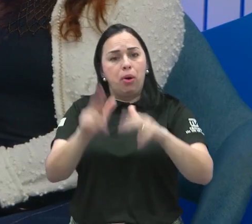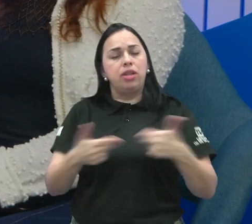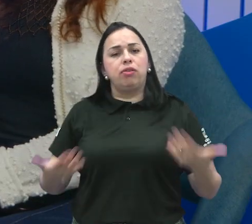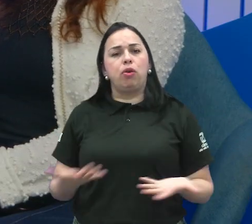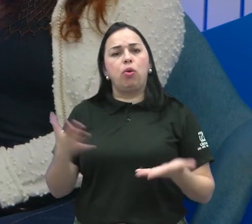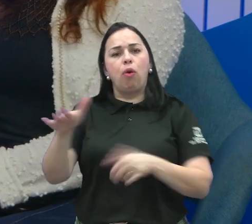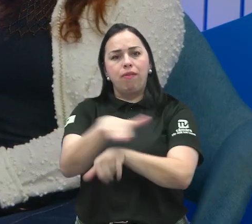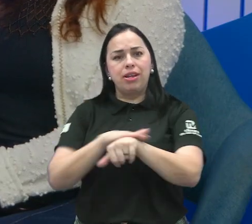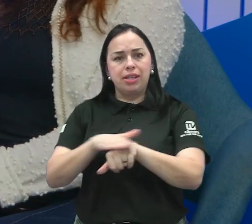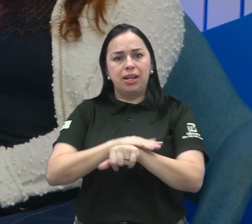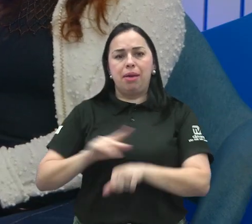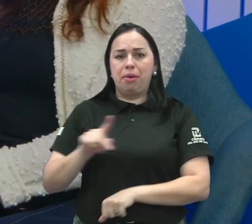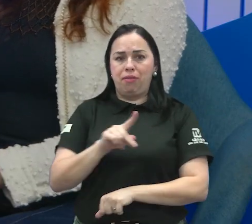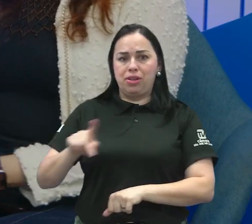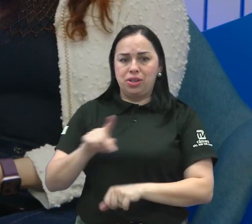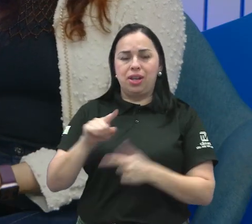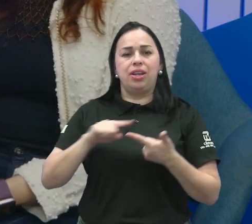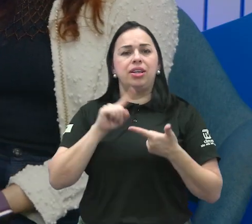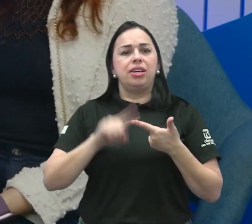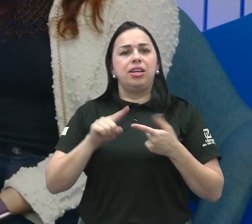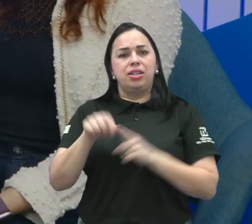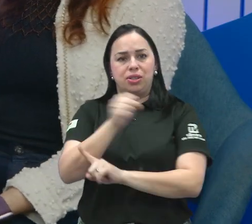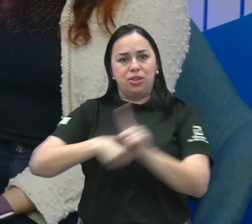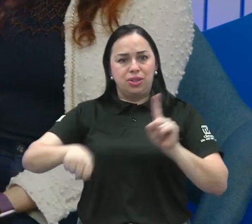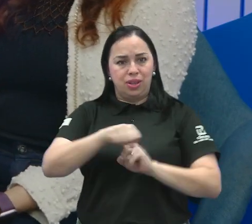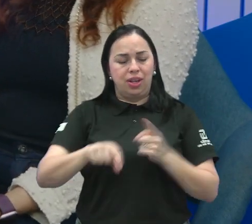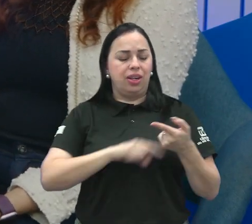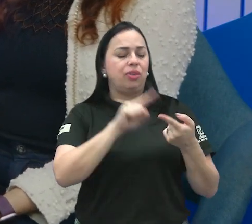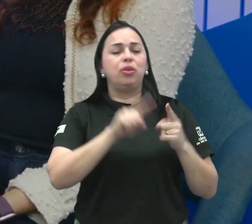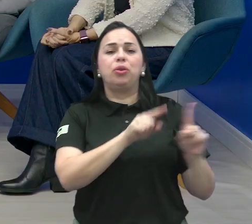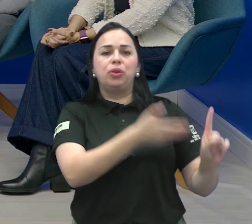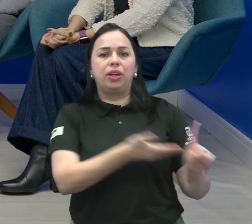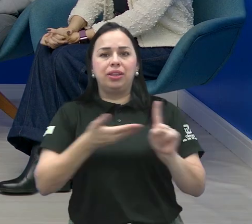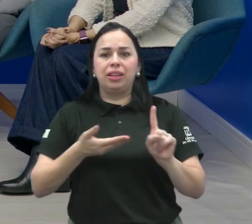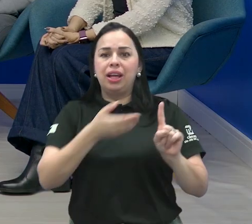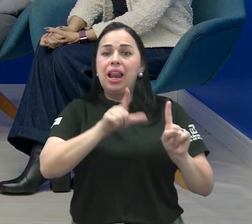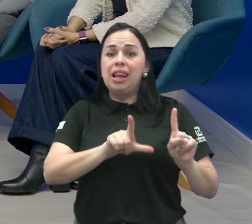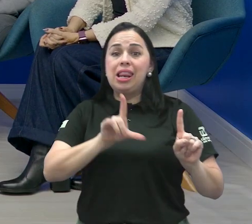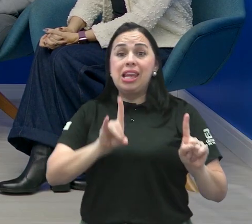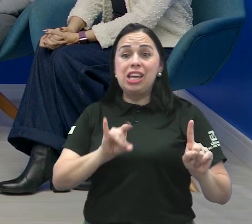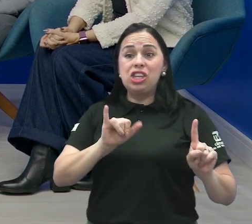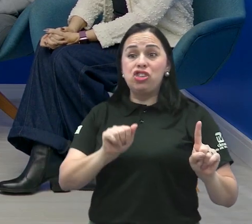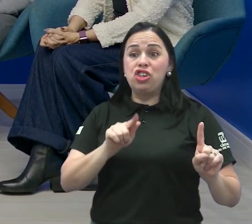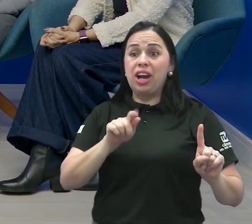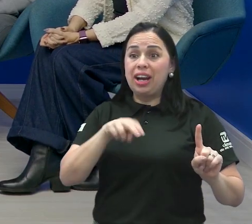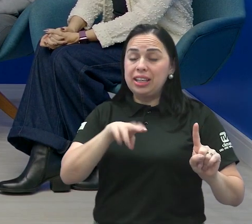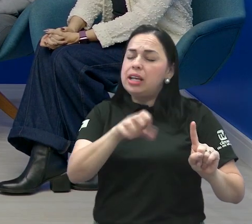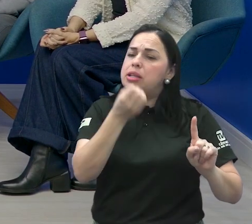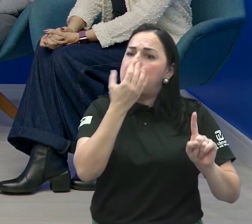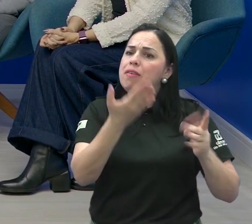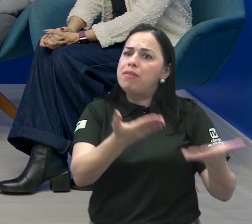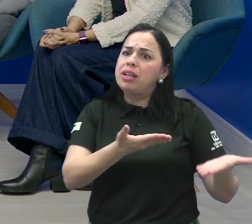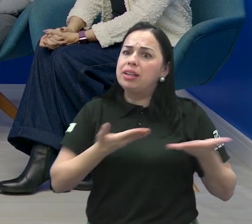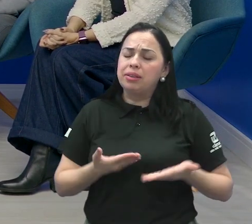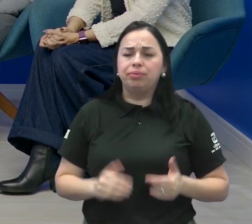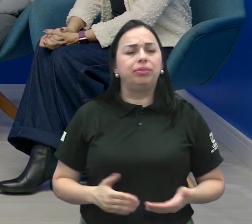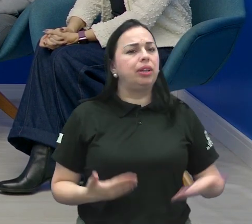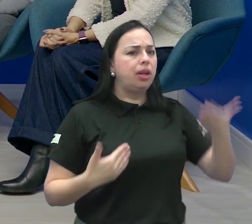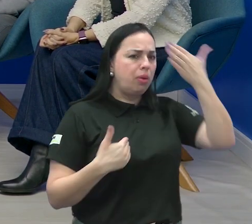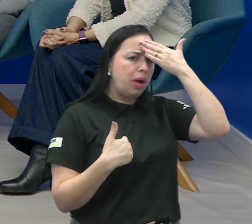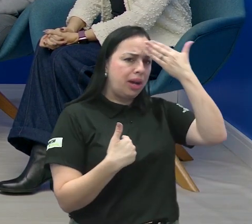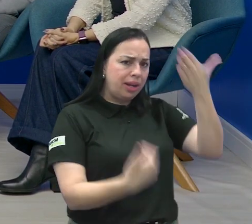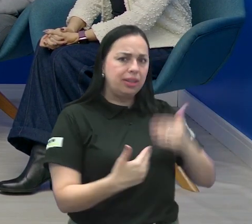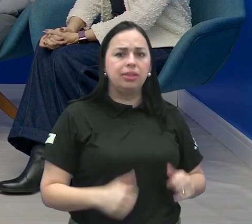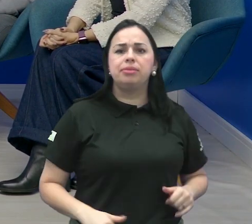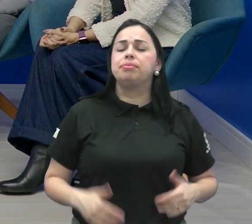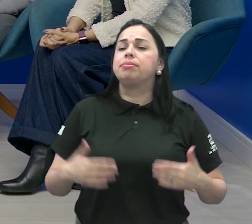Sobre este assunto, a gente conversa agora com a professora e socióloga Lidiane Maciel. Seja bem-vinda, muito obrigado por aceitar o convite. Eu